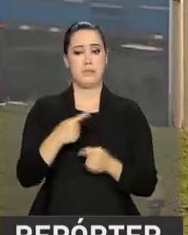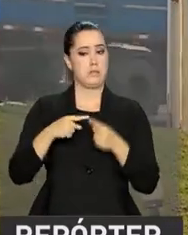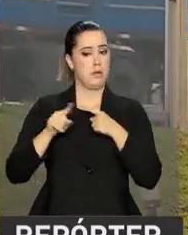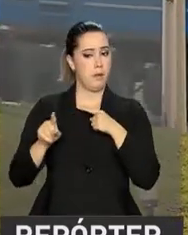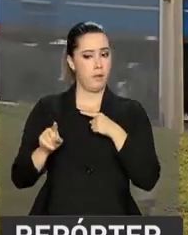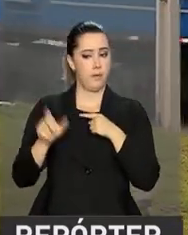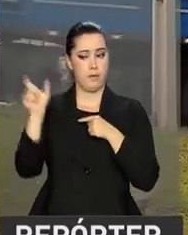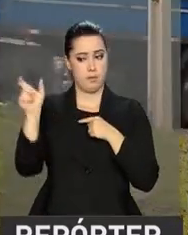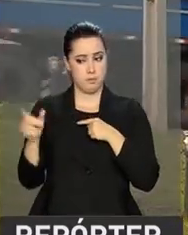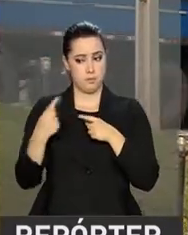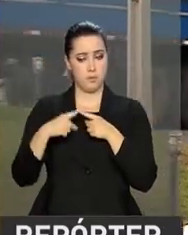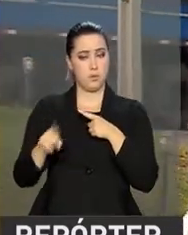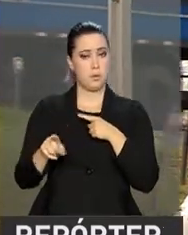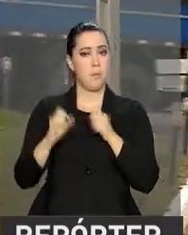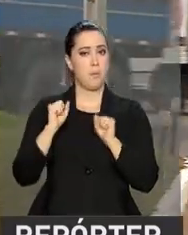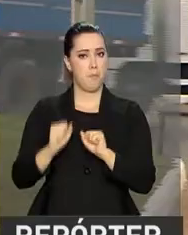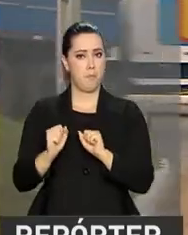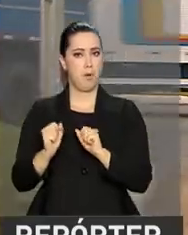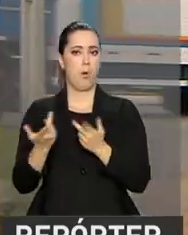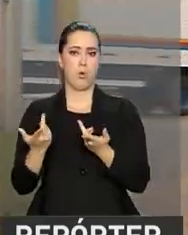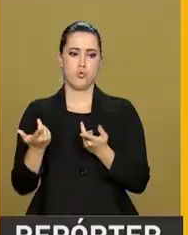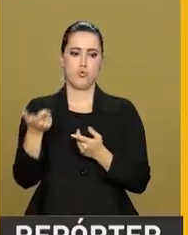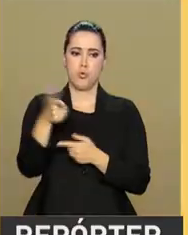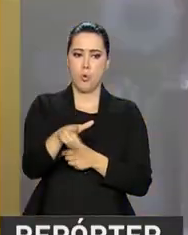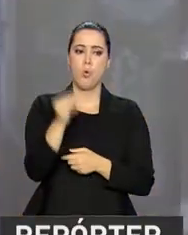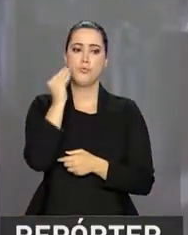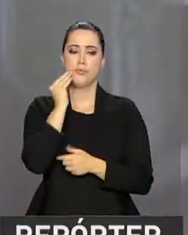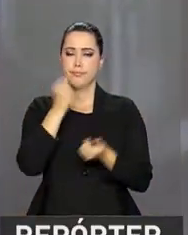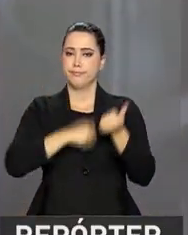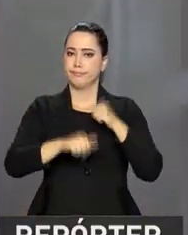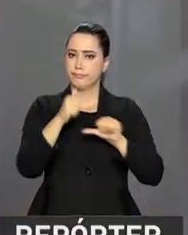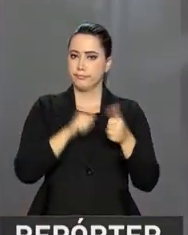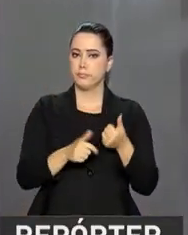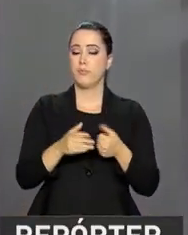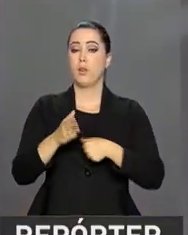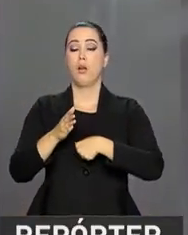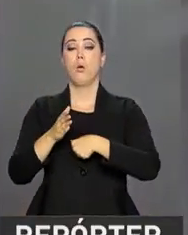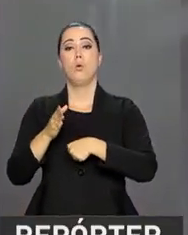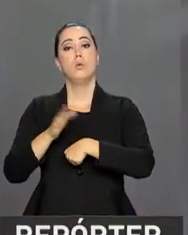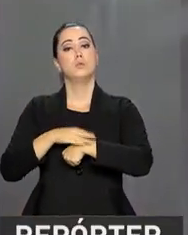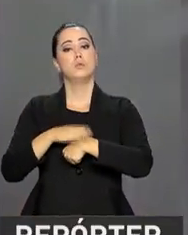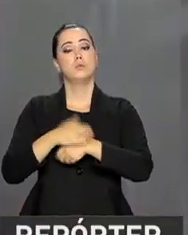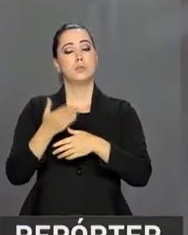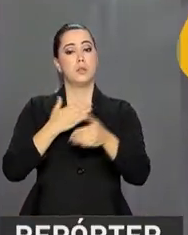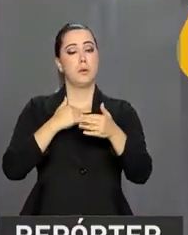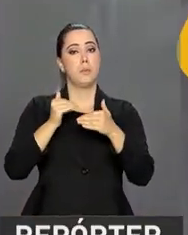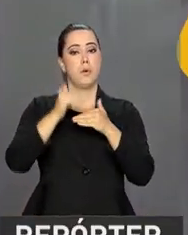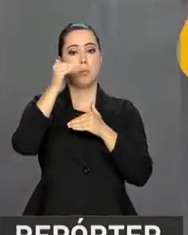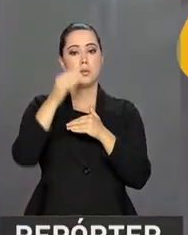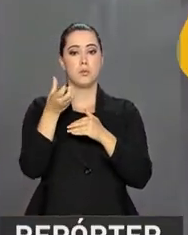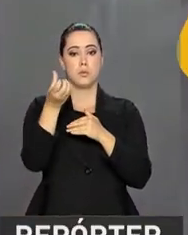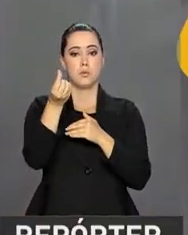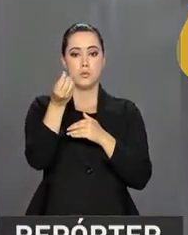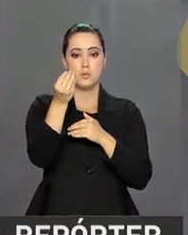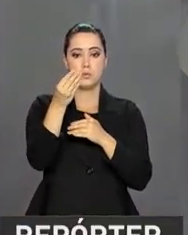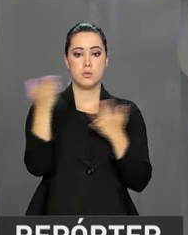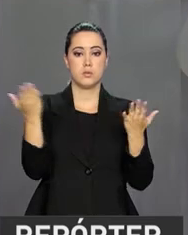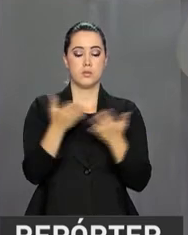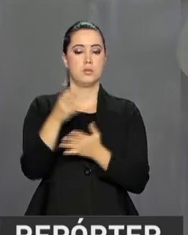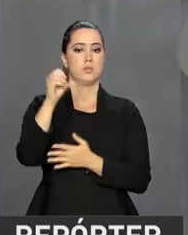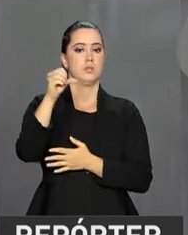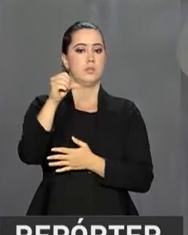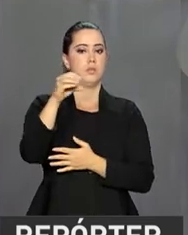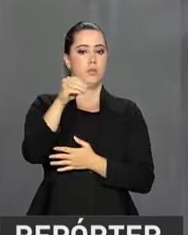o condutor tem direito à contraprova a validade do exame toxicológico aumentou de 60 para 90